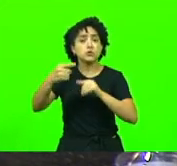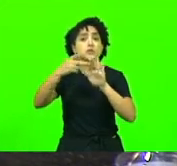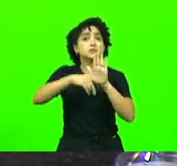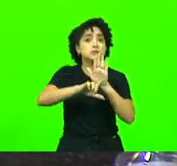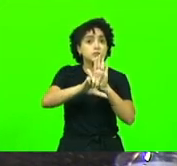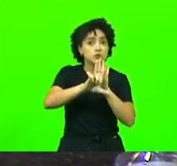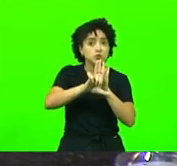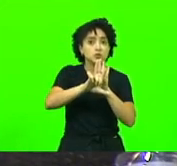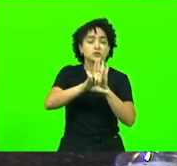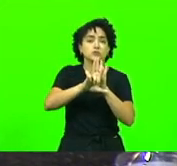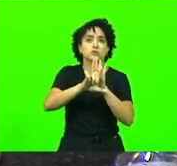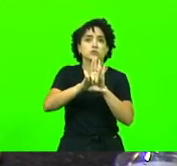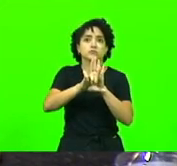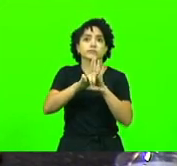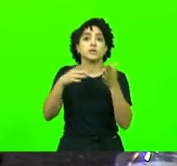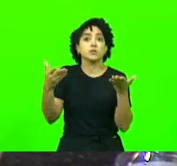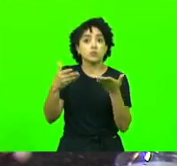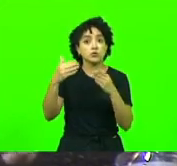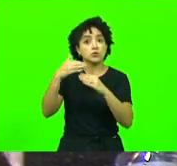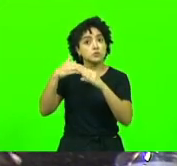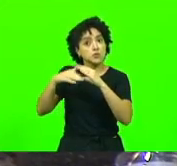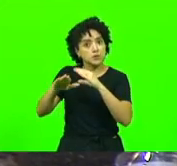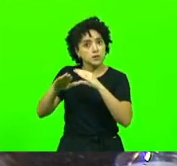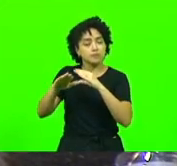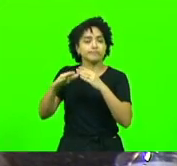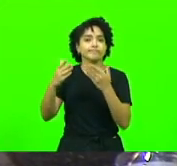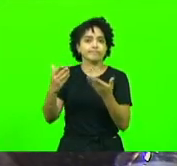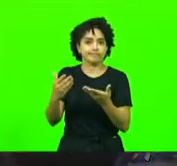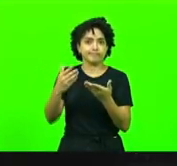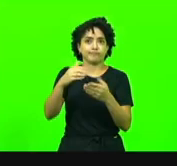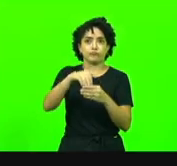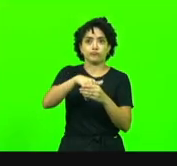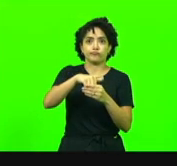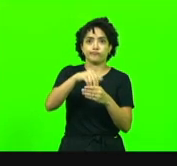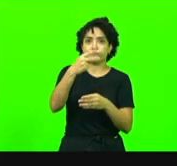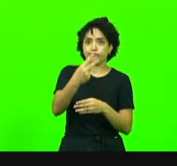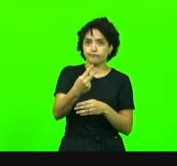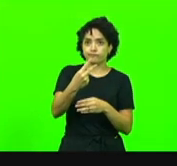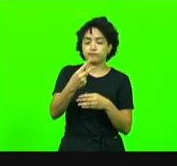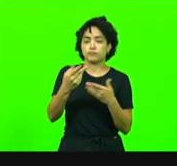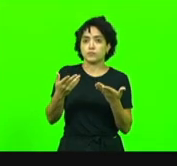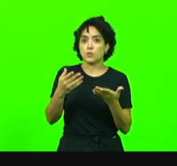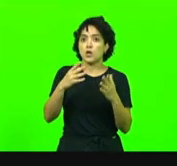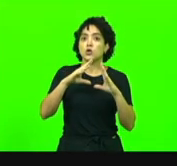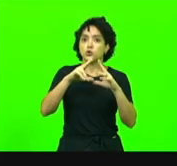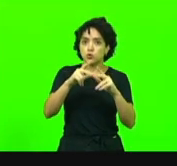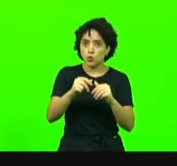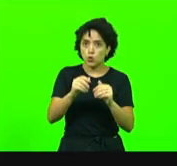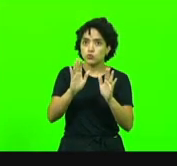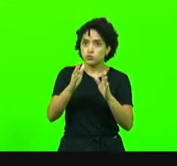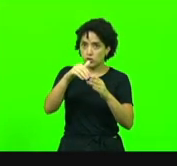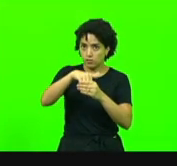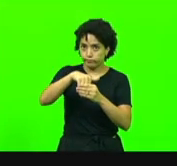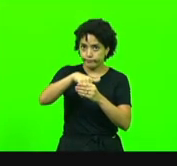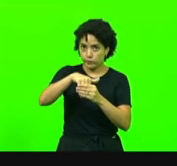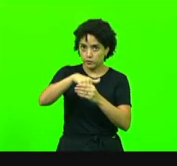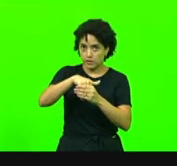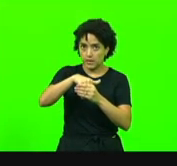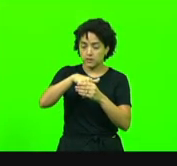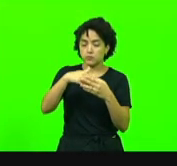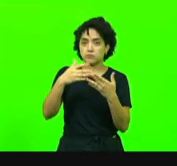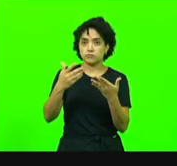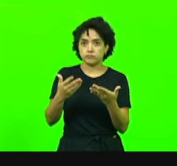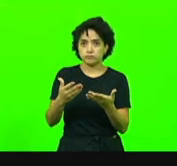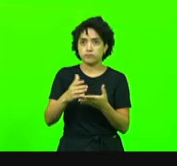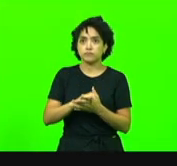extrema importância, presidente. Por isso, meu encaminhamento, dois. Consulto os senhores deputados se todos exerceram o seu direito de voto. Senhor presidente, questão